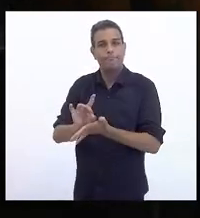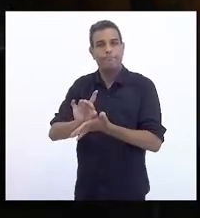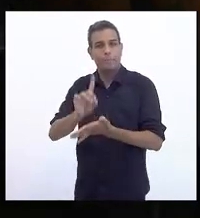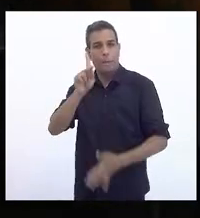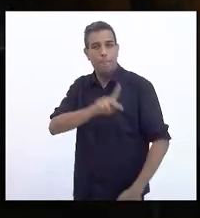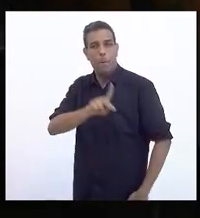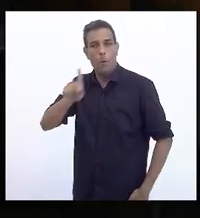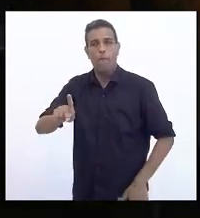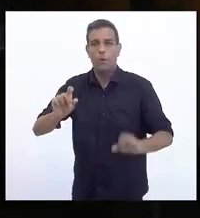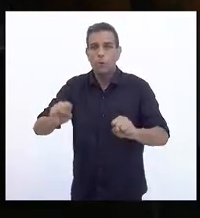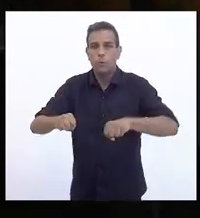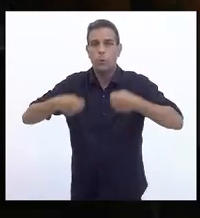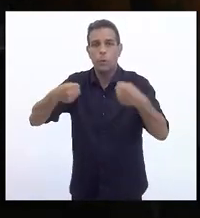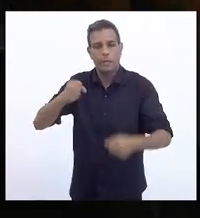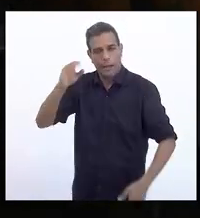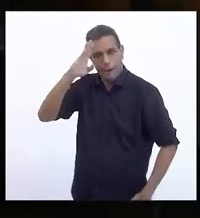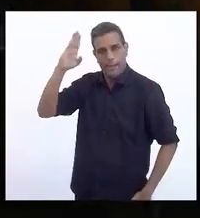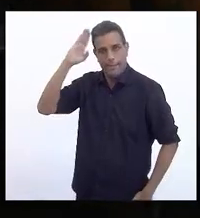docente